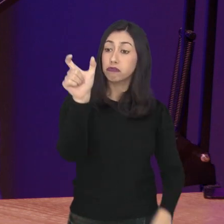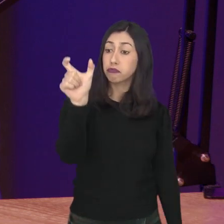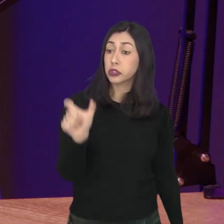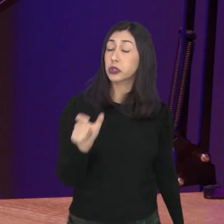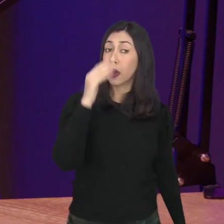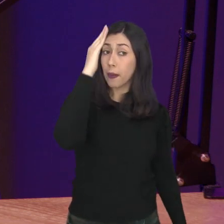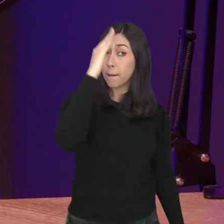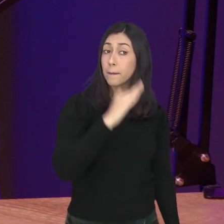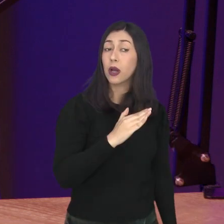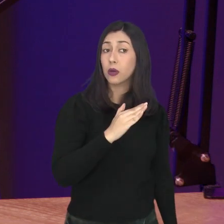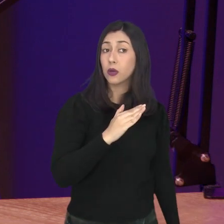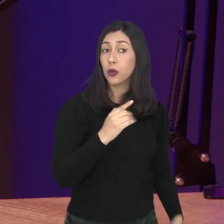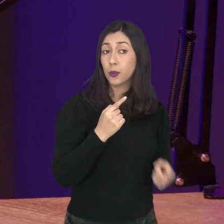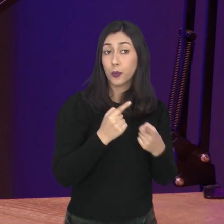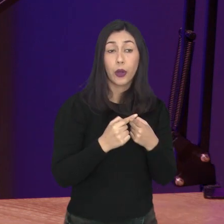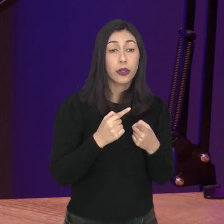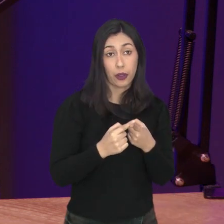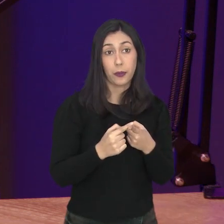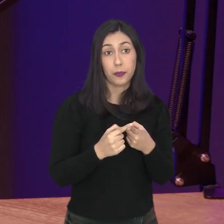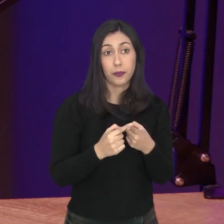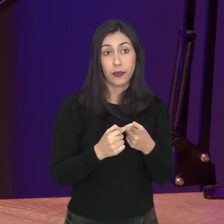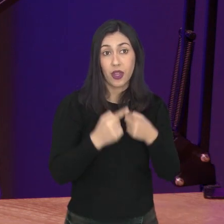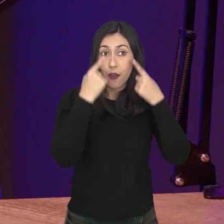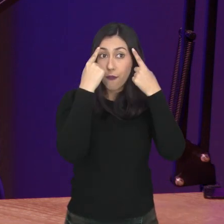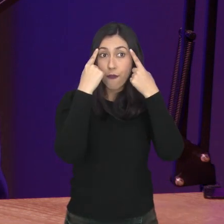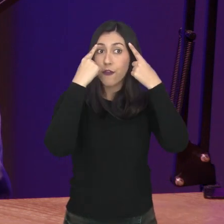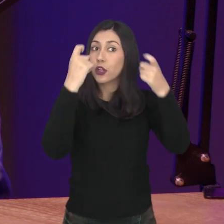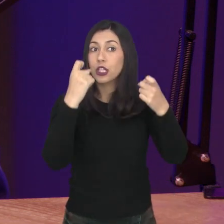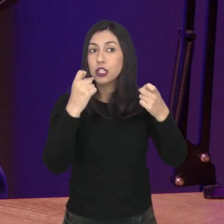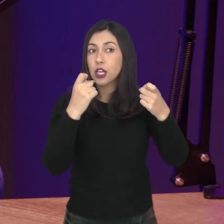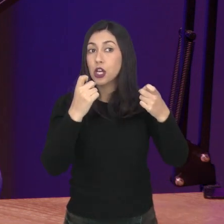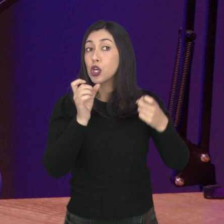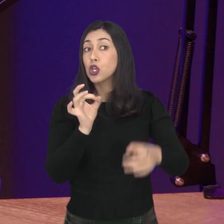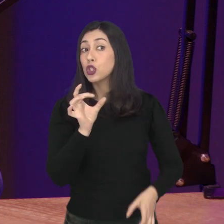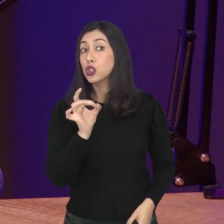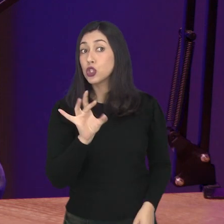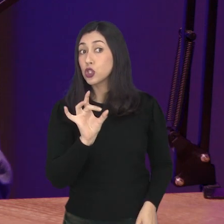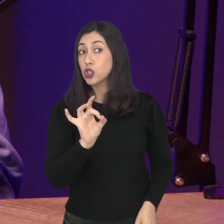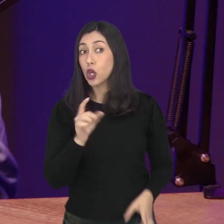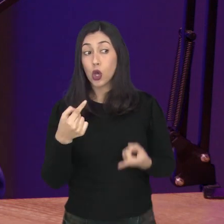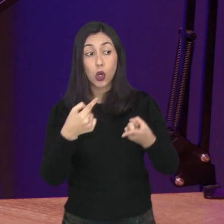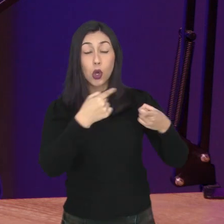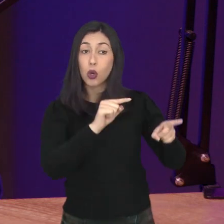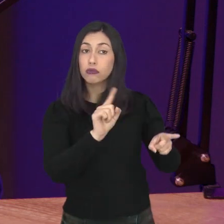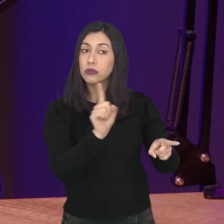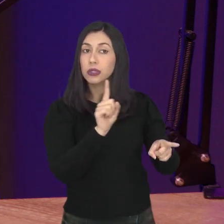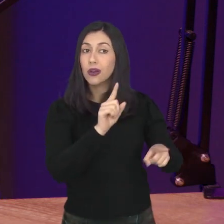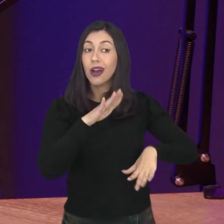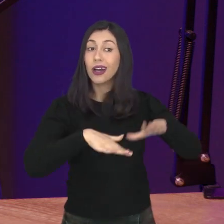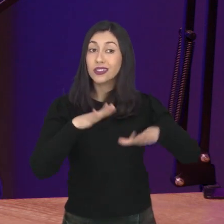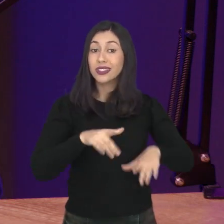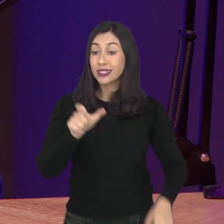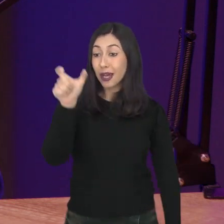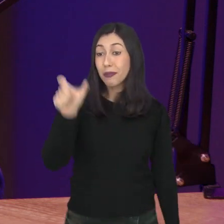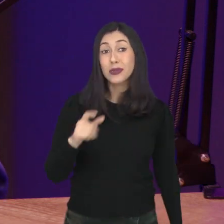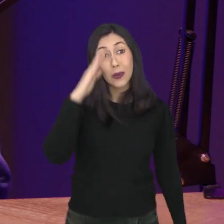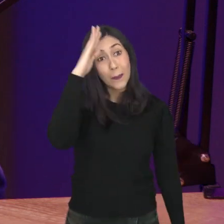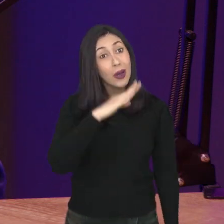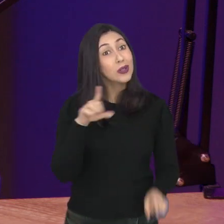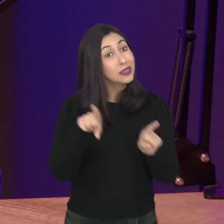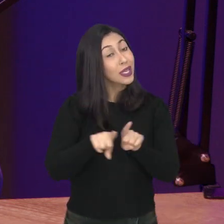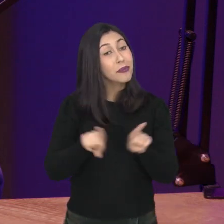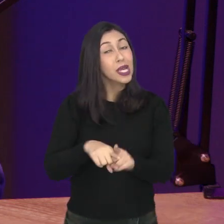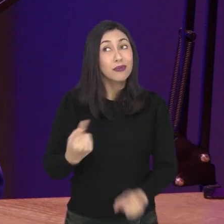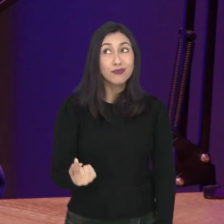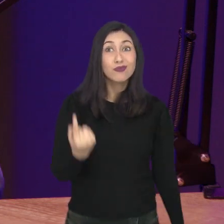agressor, que a violência, ela não é só para quem sofre. Geralmente, o agressor, ele também vive algum tipo